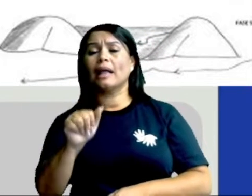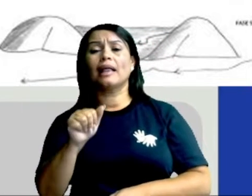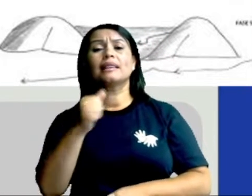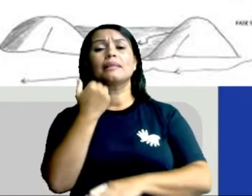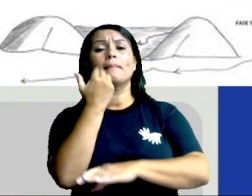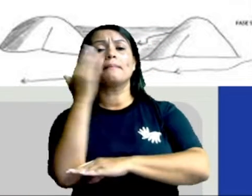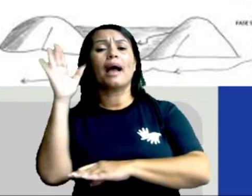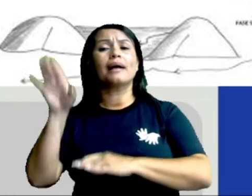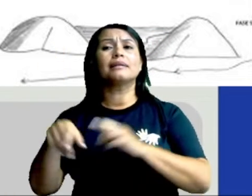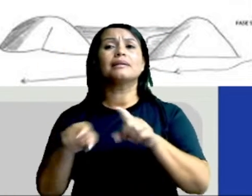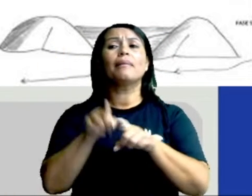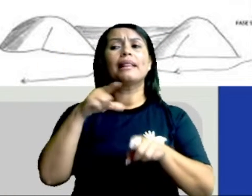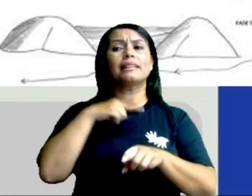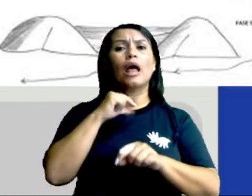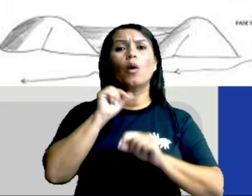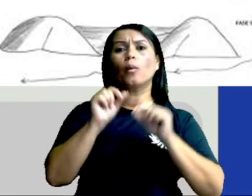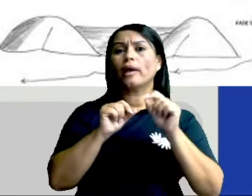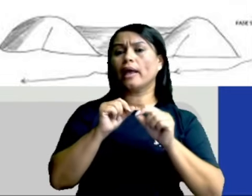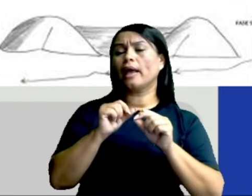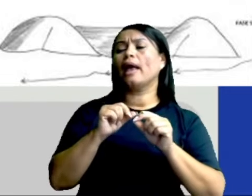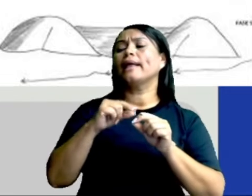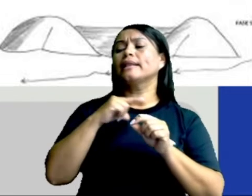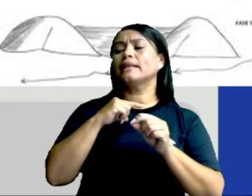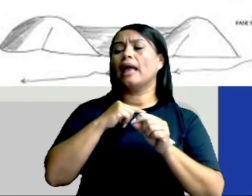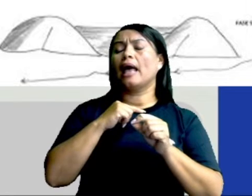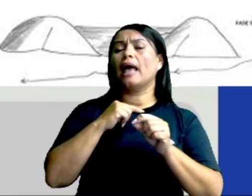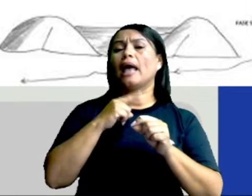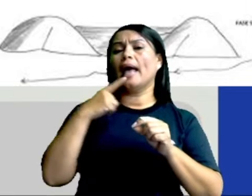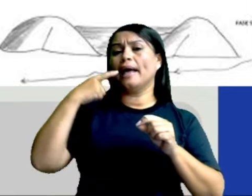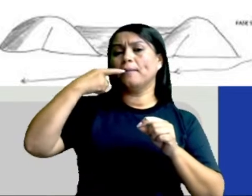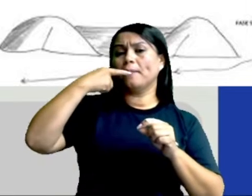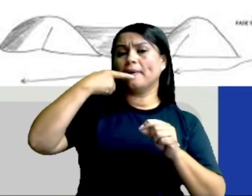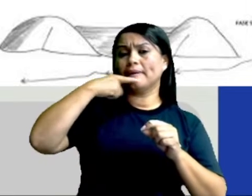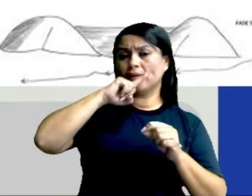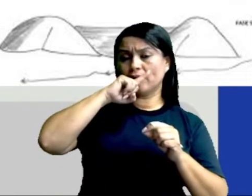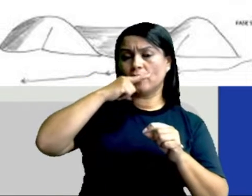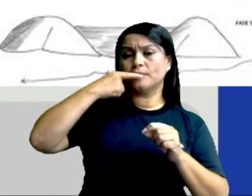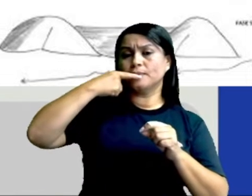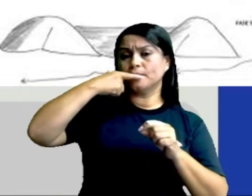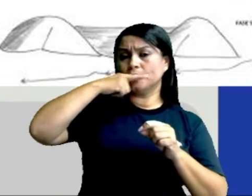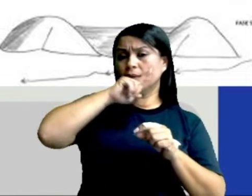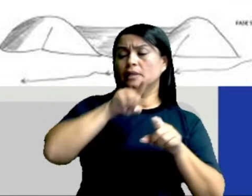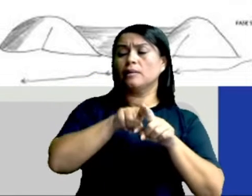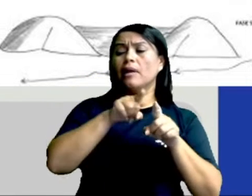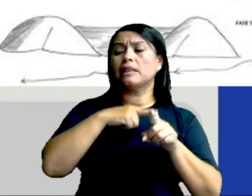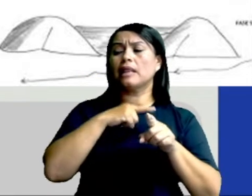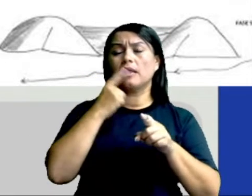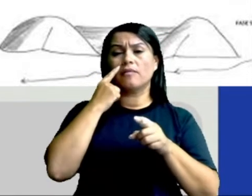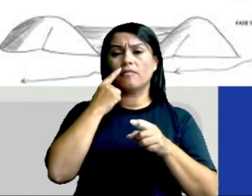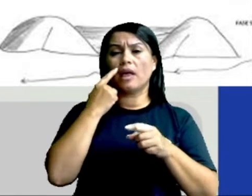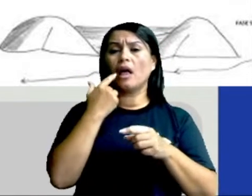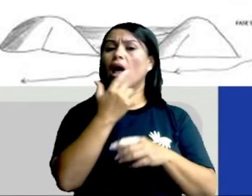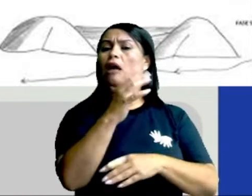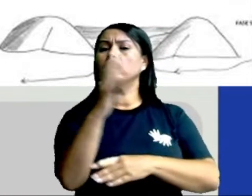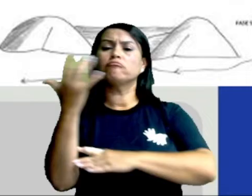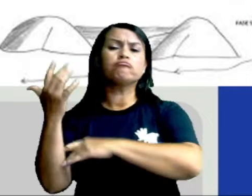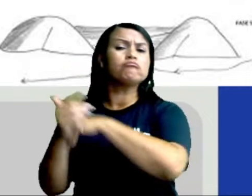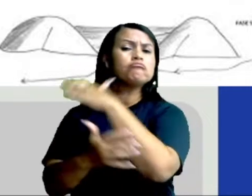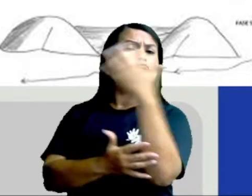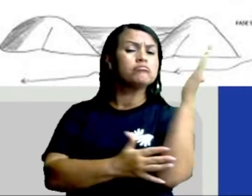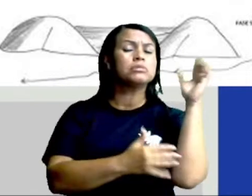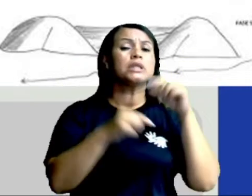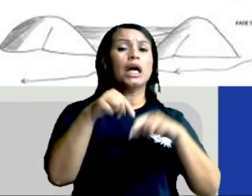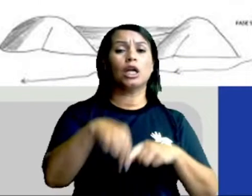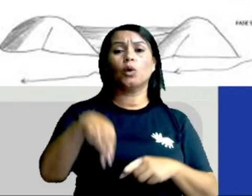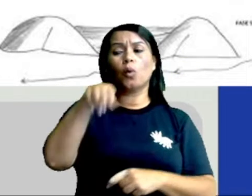semelhante a isso aqui, porém as altitudes alcançadas na região sudeste por esse tipo de paisagem é um pouco maior do que o que a gente vê aqui no